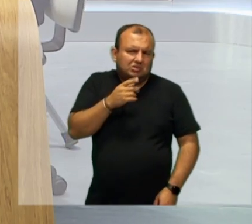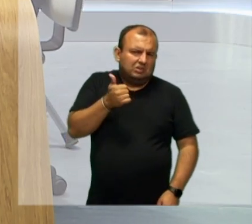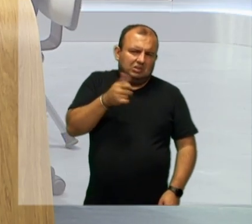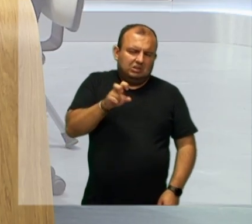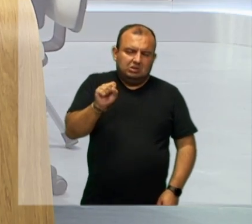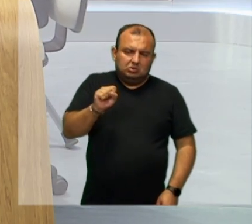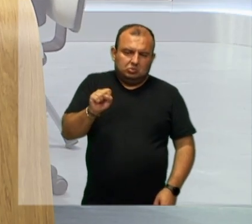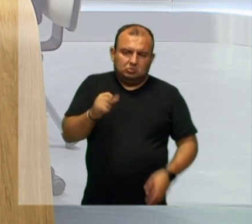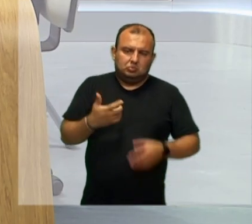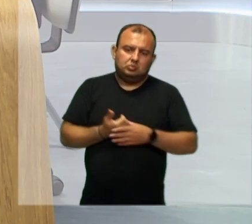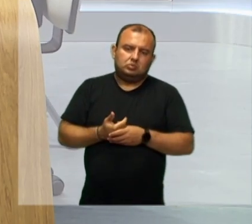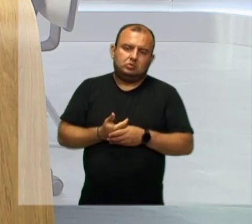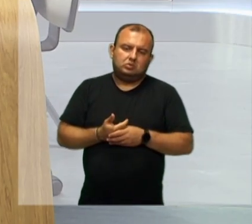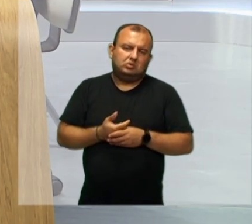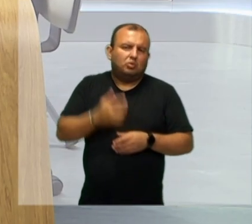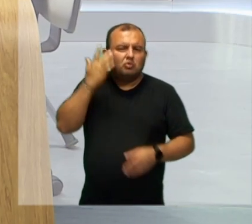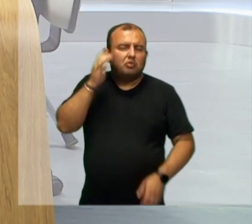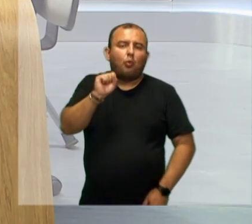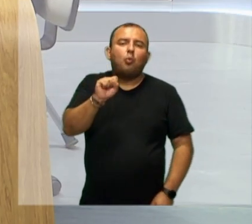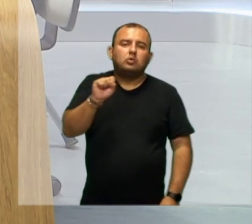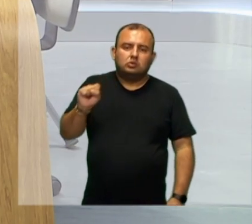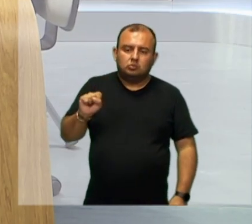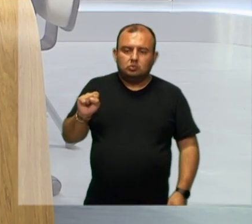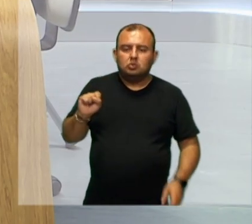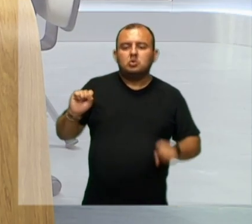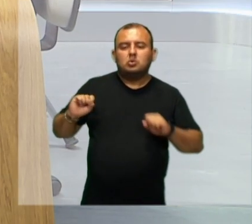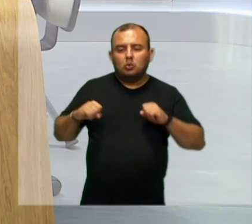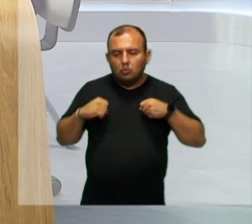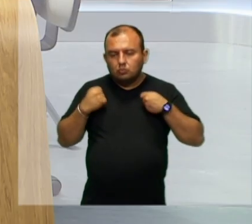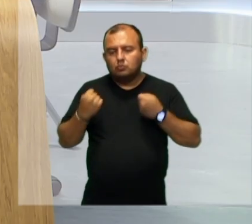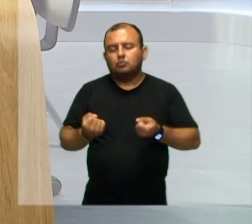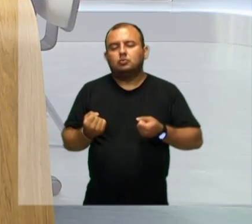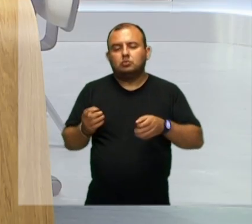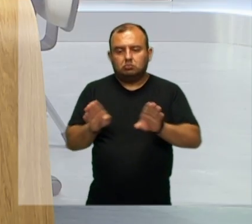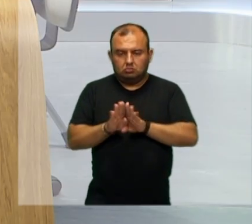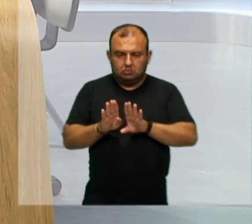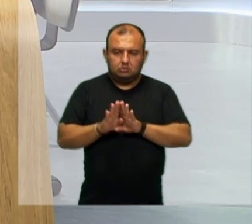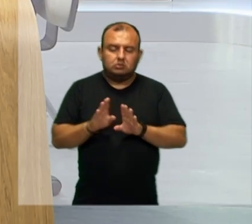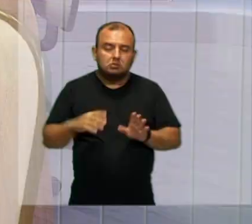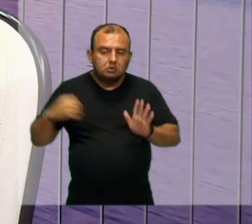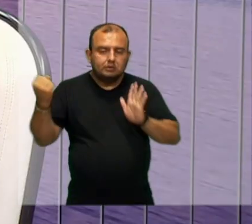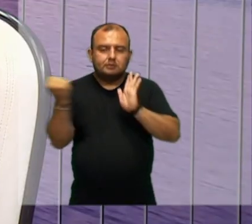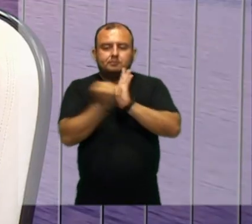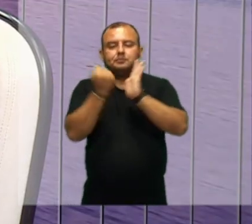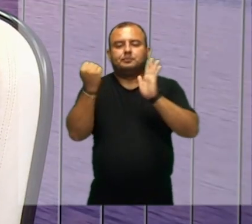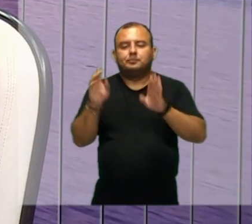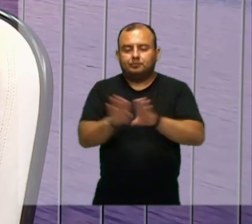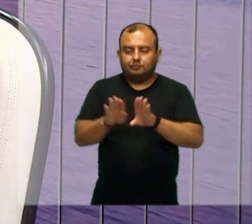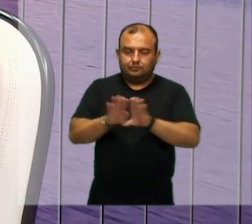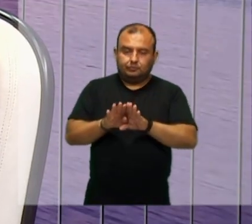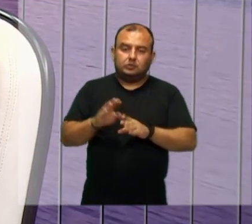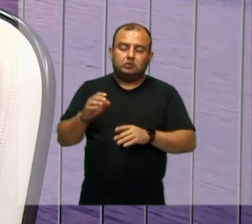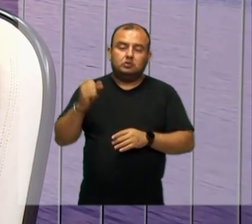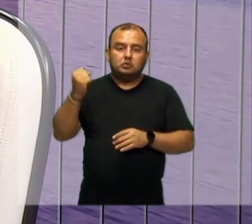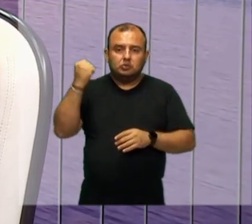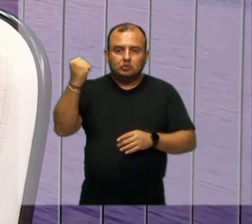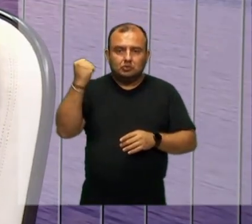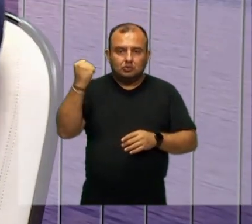não chegava a dar 8 segundos. Então era um esforço muito impactante, uma intensidade alta, mas